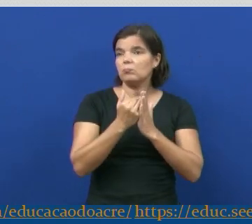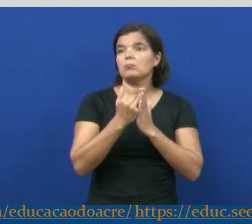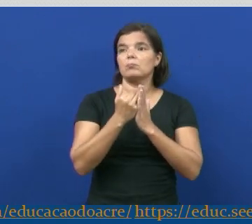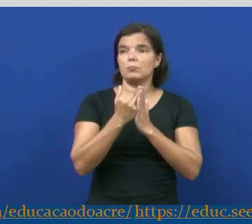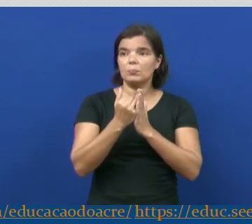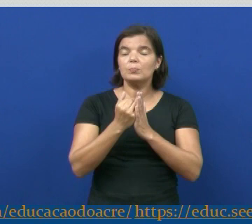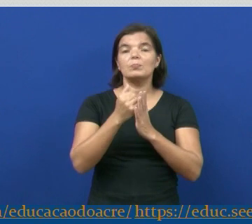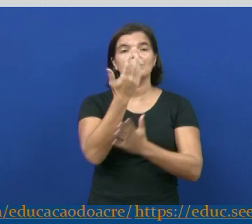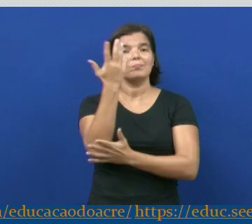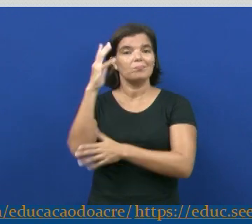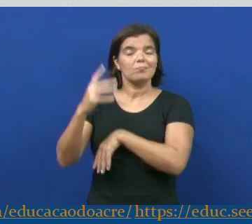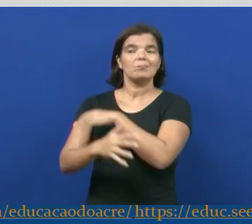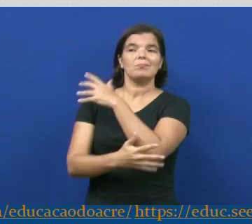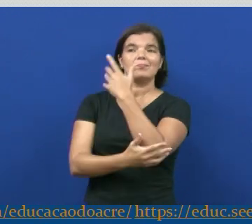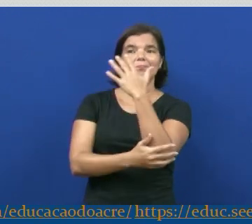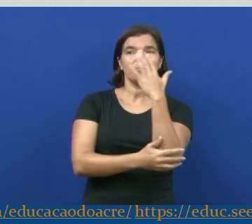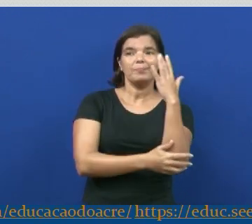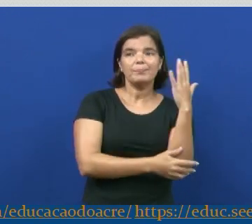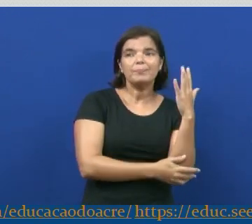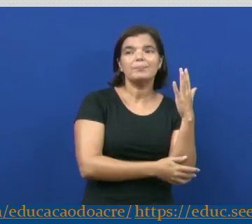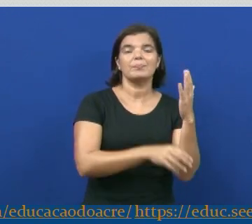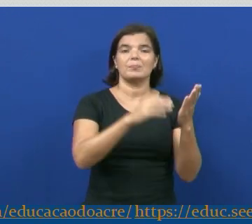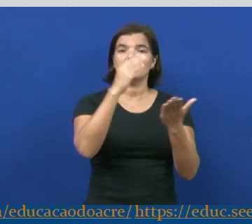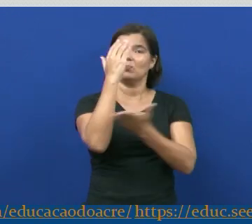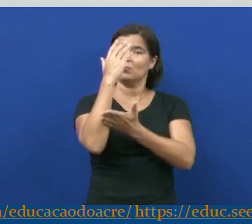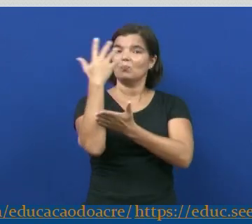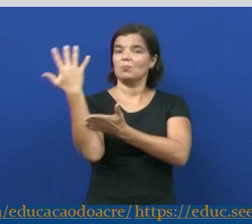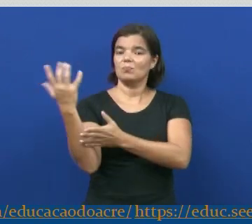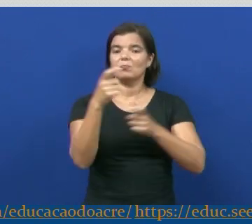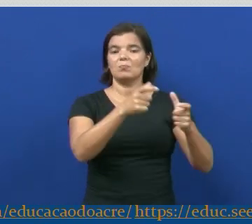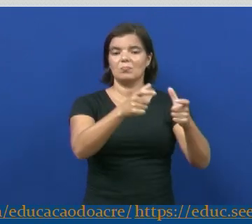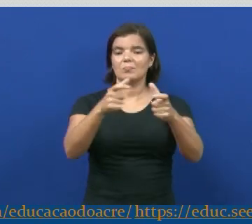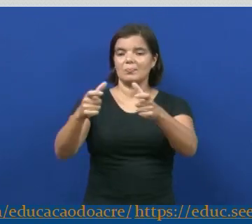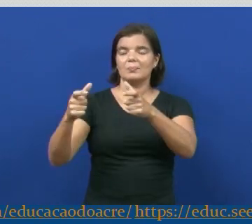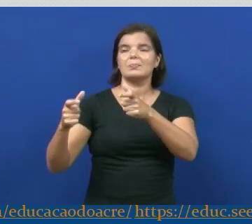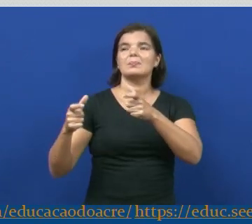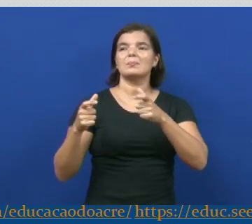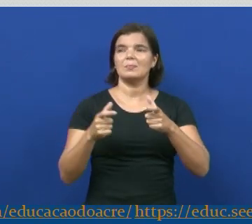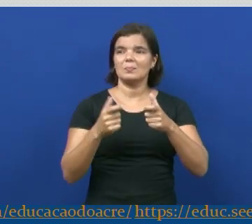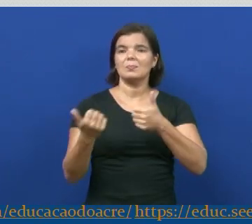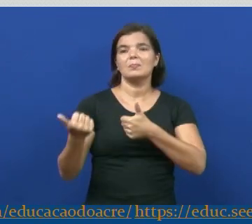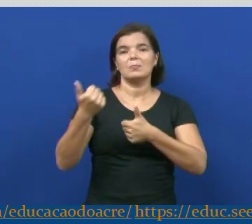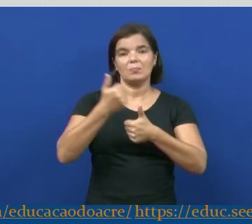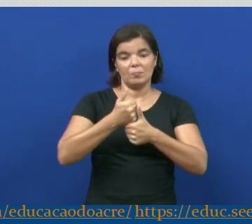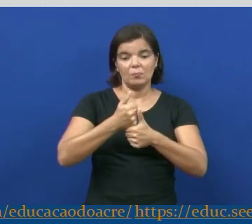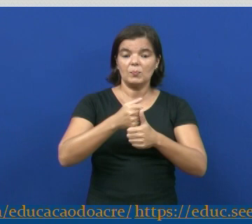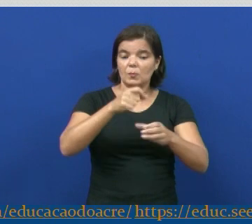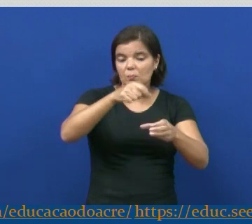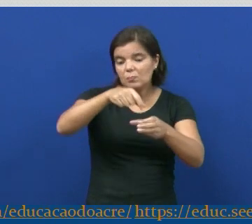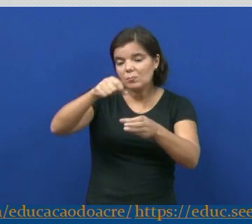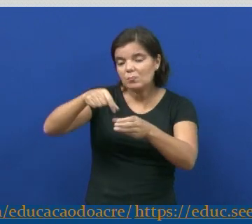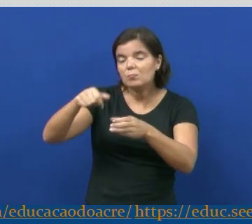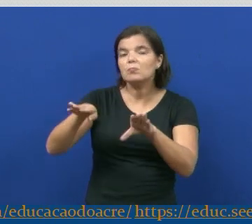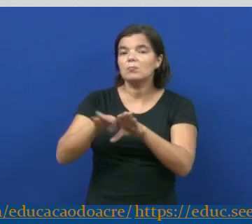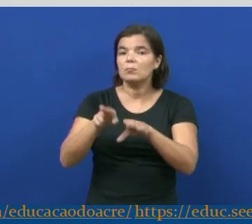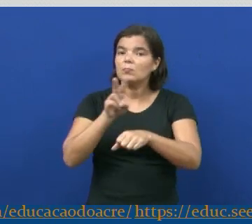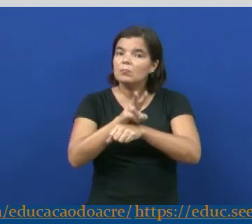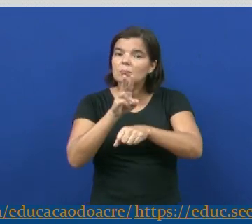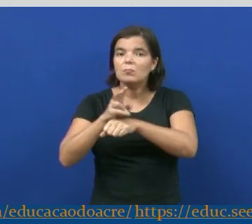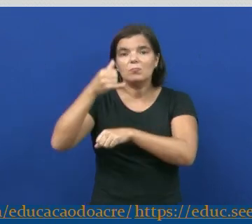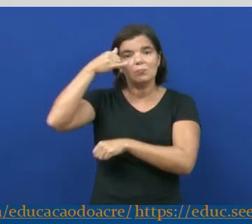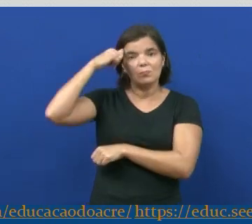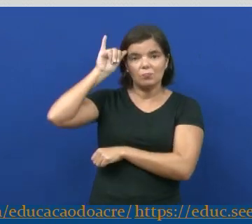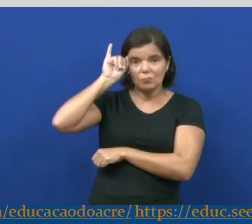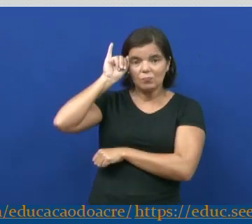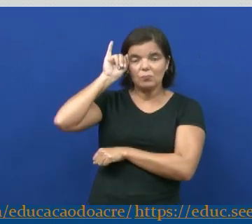mesmo, né, ambientais do desmatamento, para dar lugar, né, às pastagens e aos cultivos agrícolas